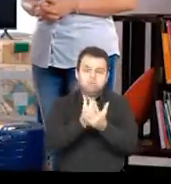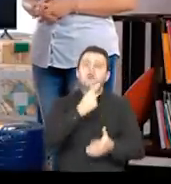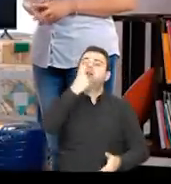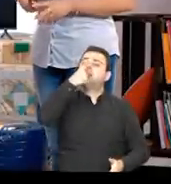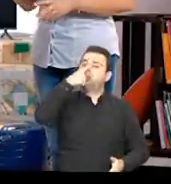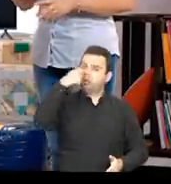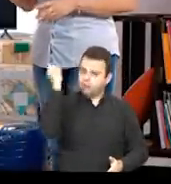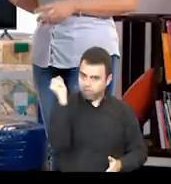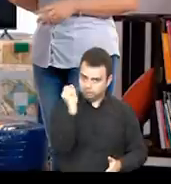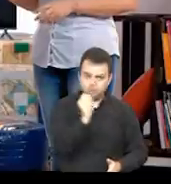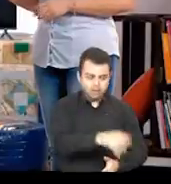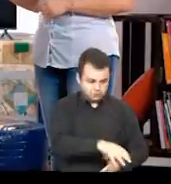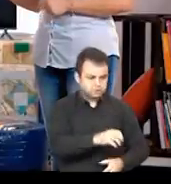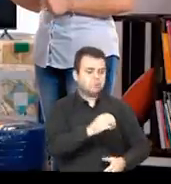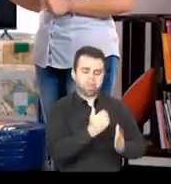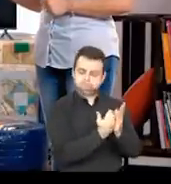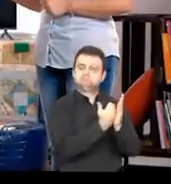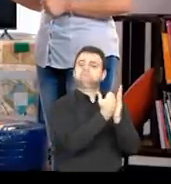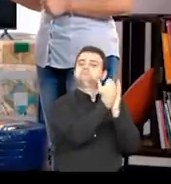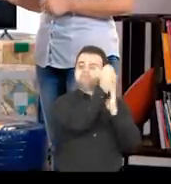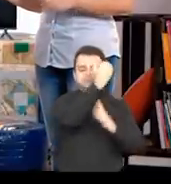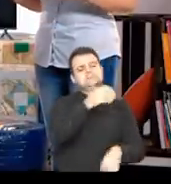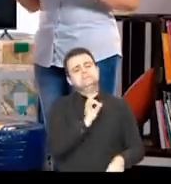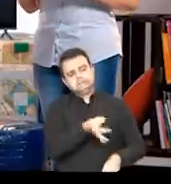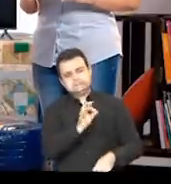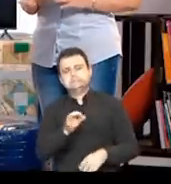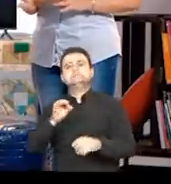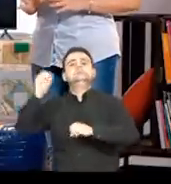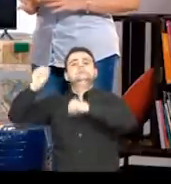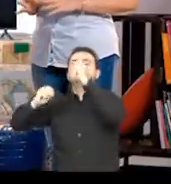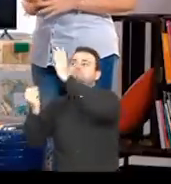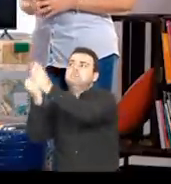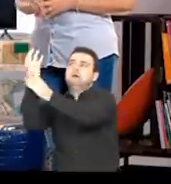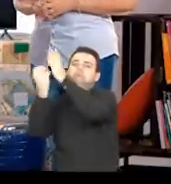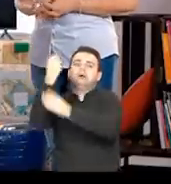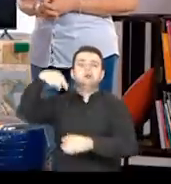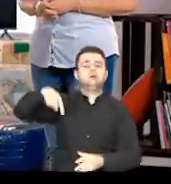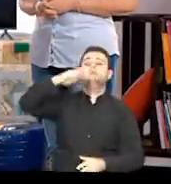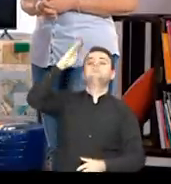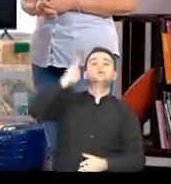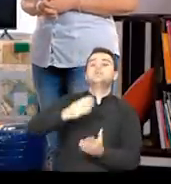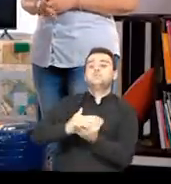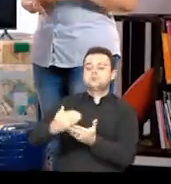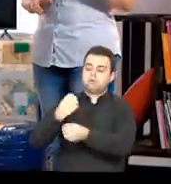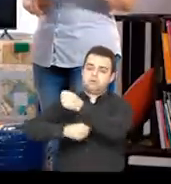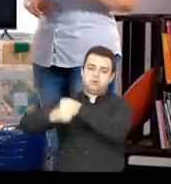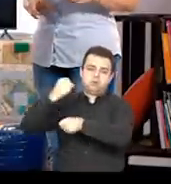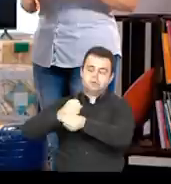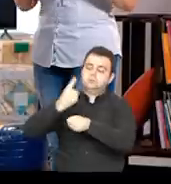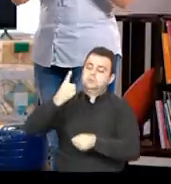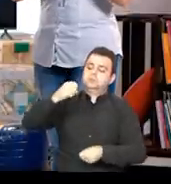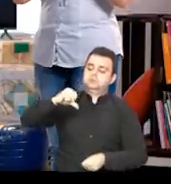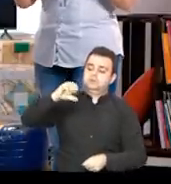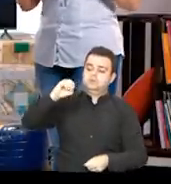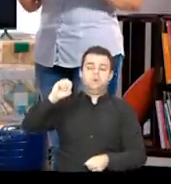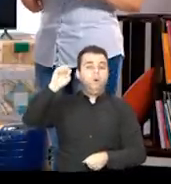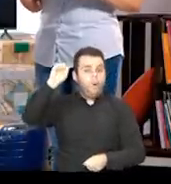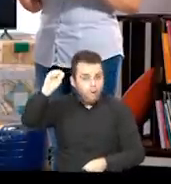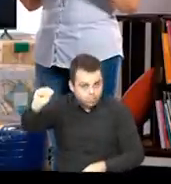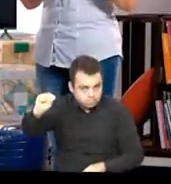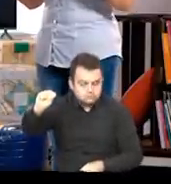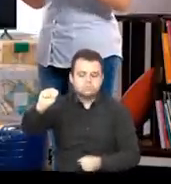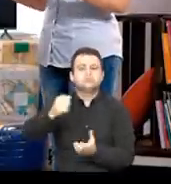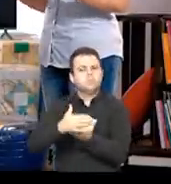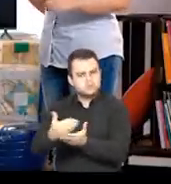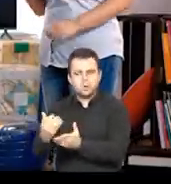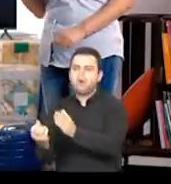É verdade, e esse processo de industrialização chegou aqui no Brasil em 1808 e isso contribuiu muito